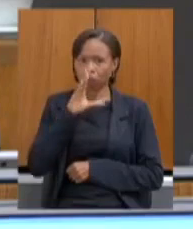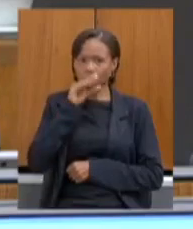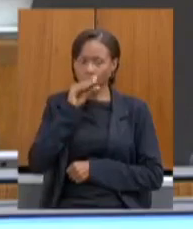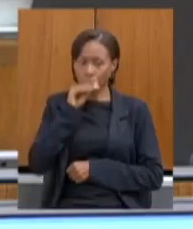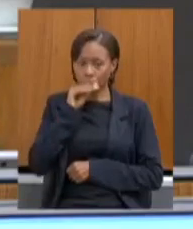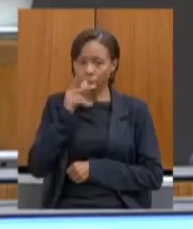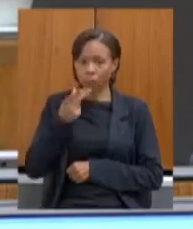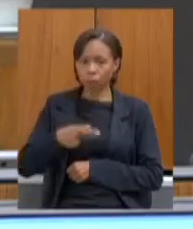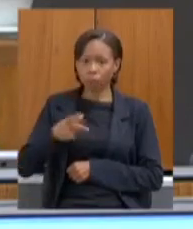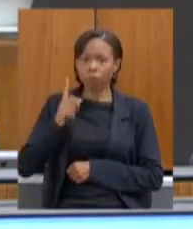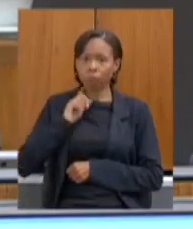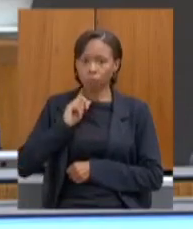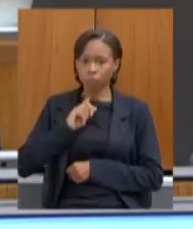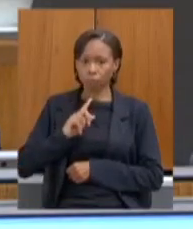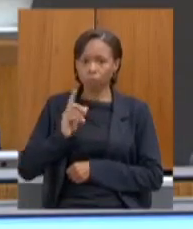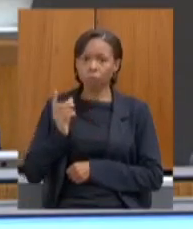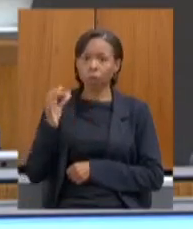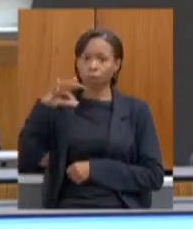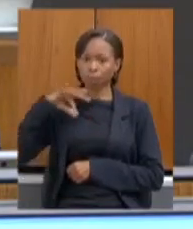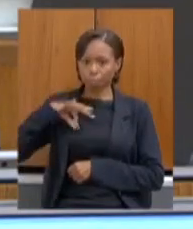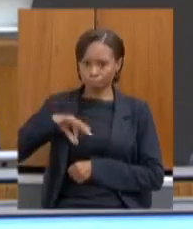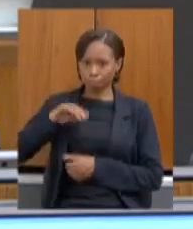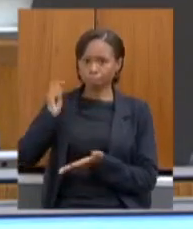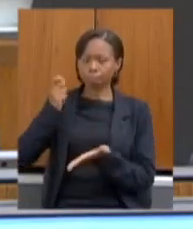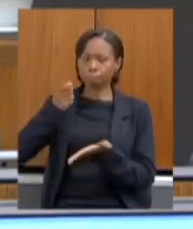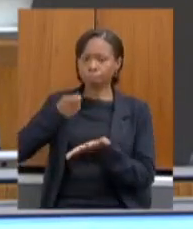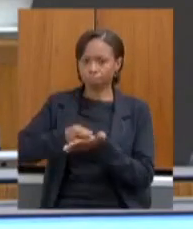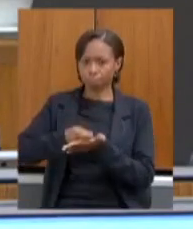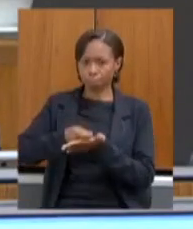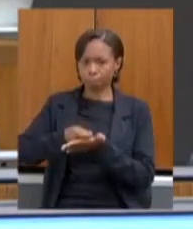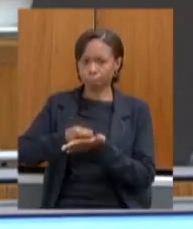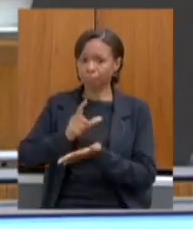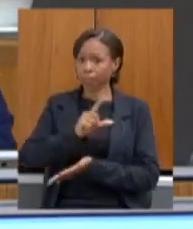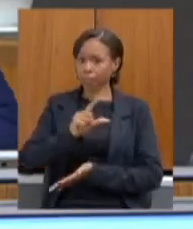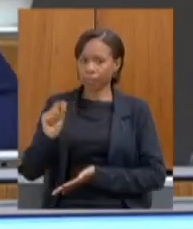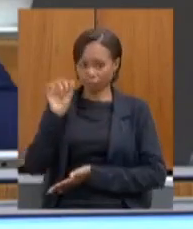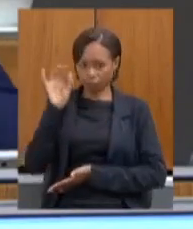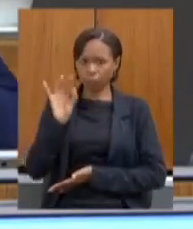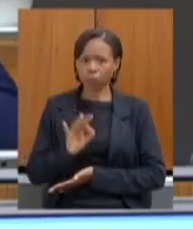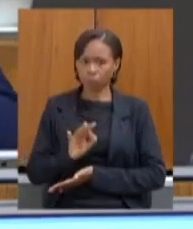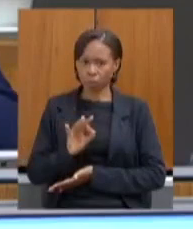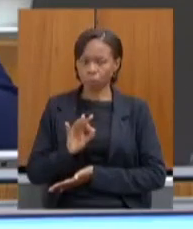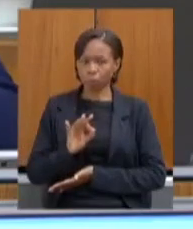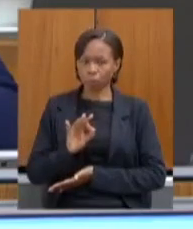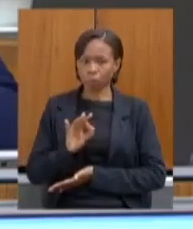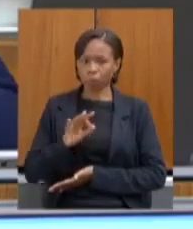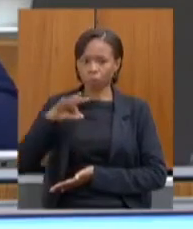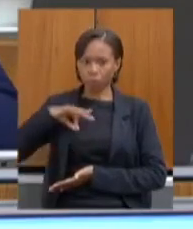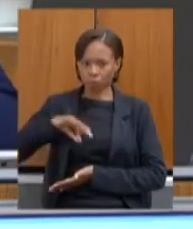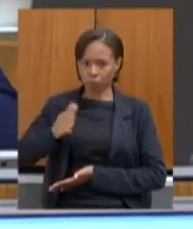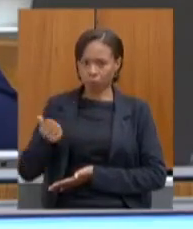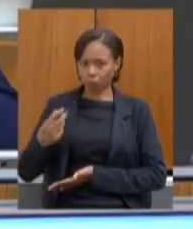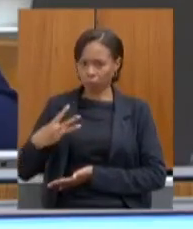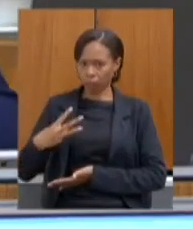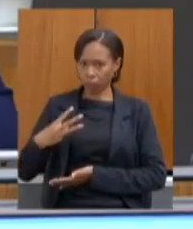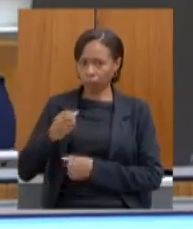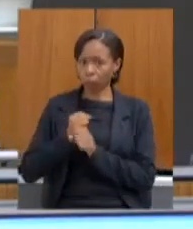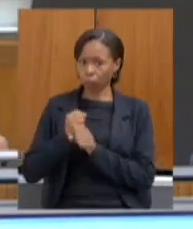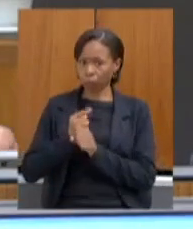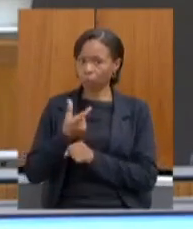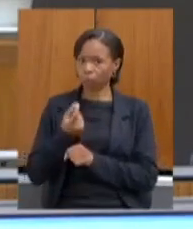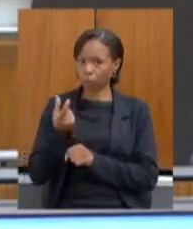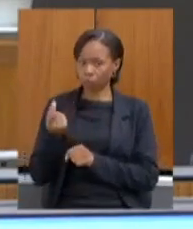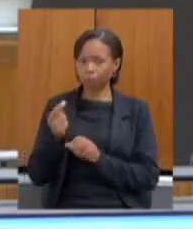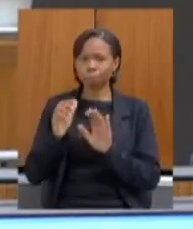Gerais receberão, na sua integralidade, o seu 13º do ano de 2020. Contudo, deputado, o senhor tem